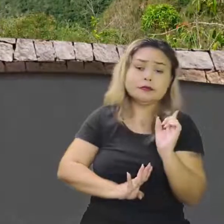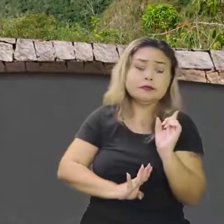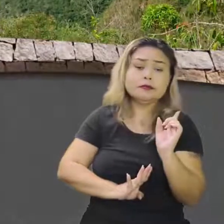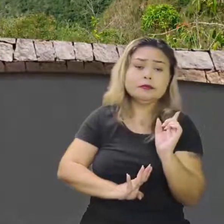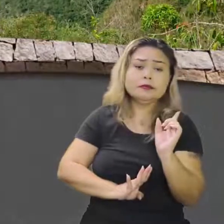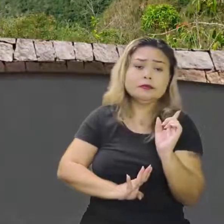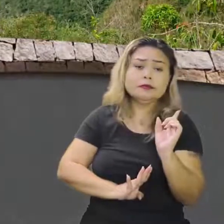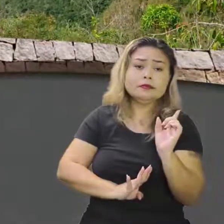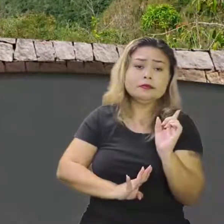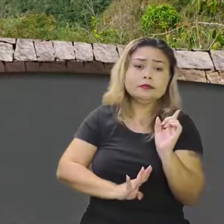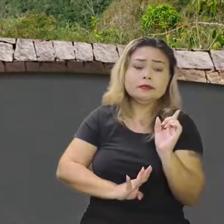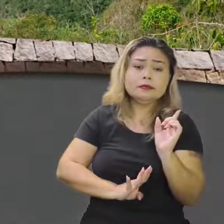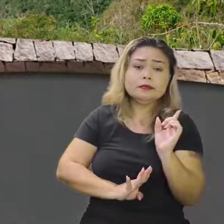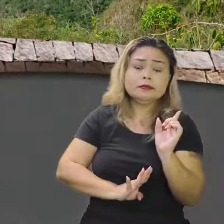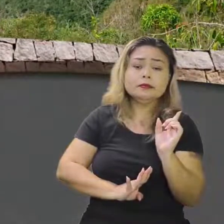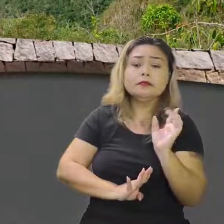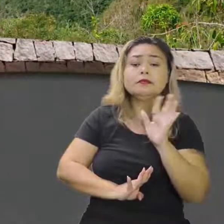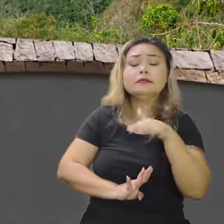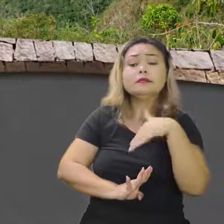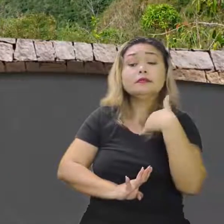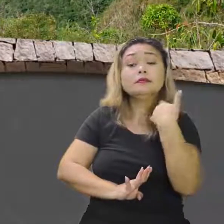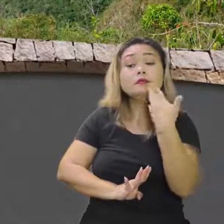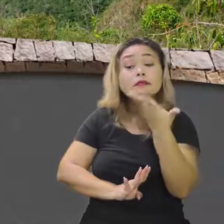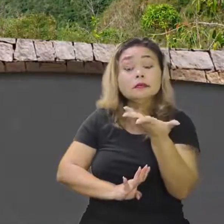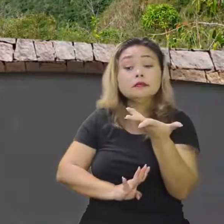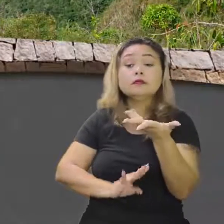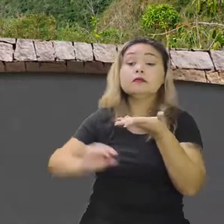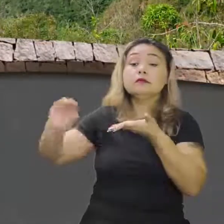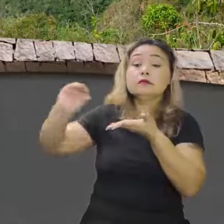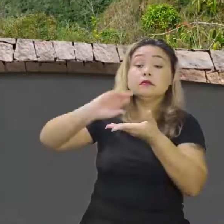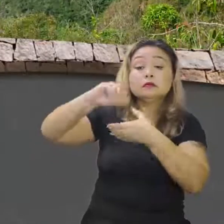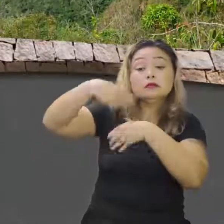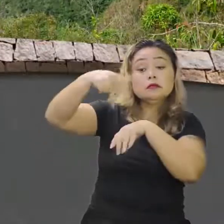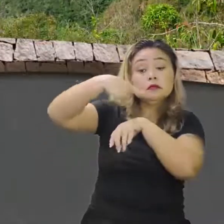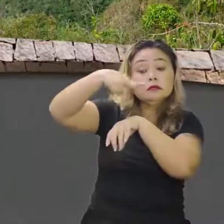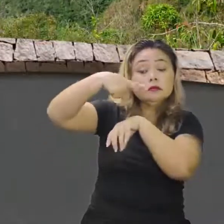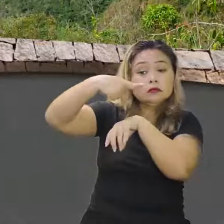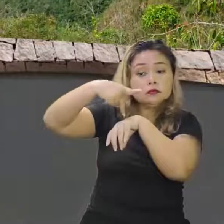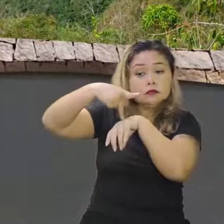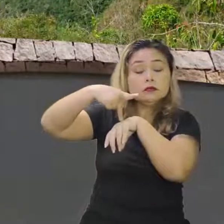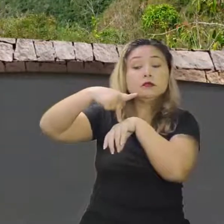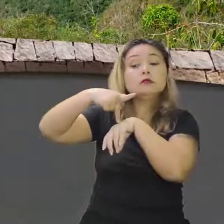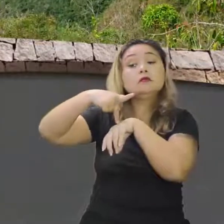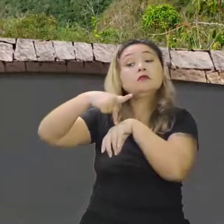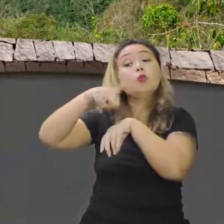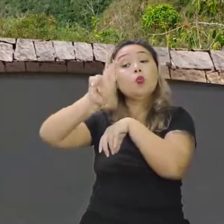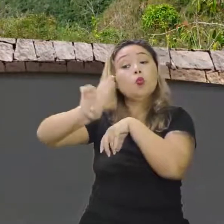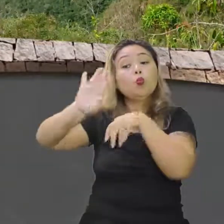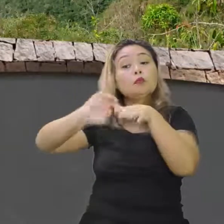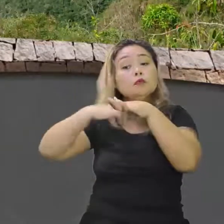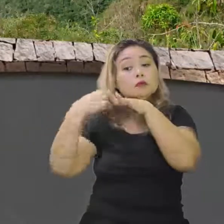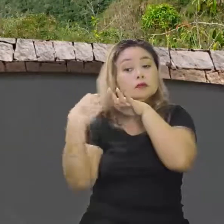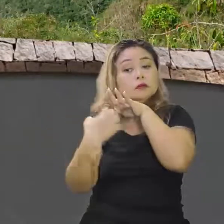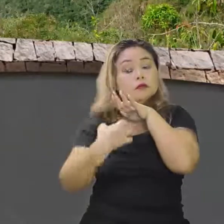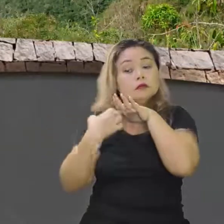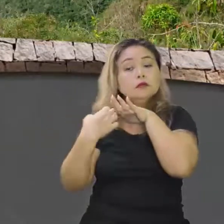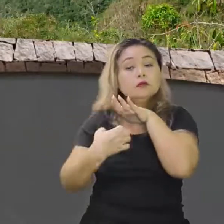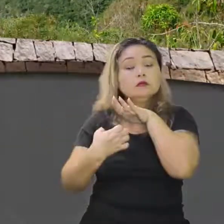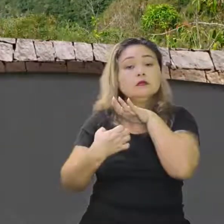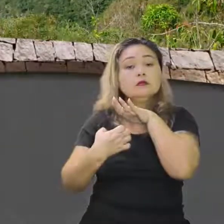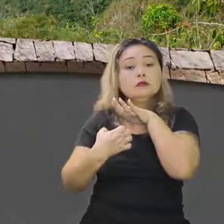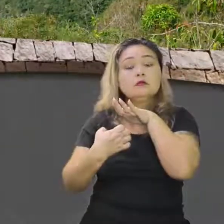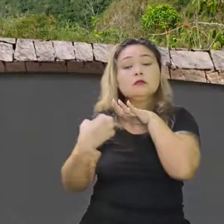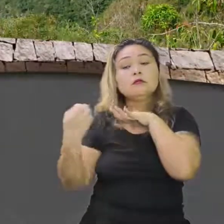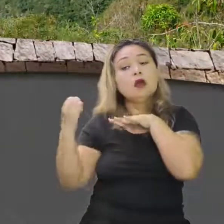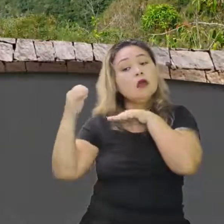Aí, o capital internacional, através das empresas que